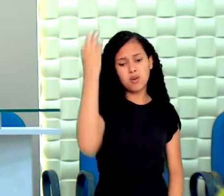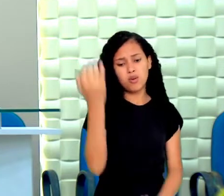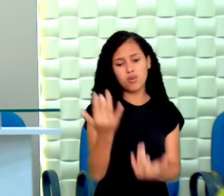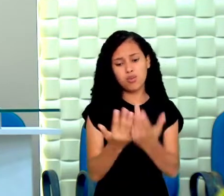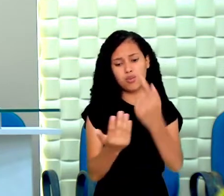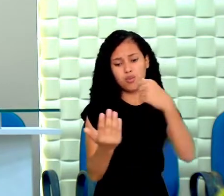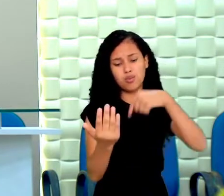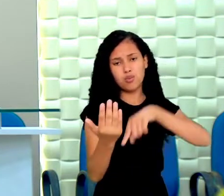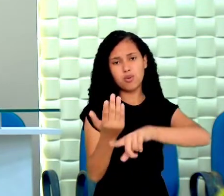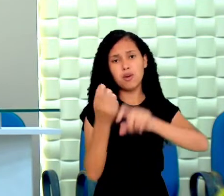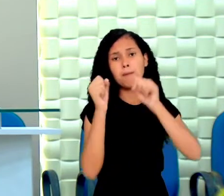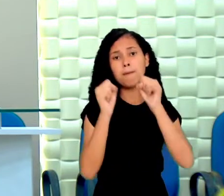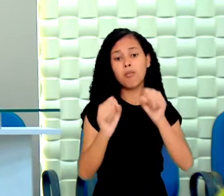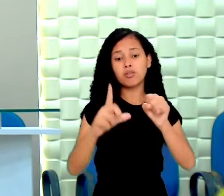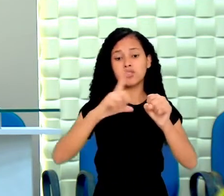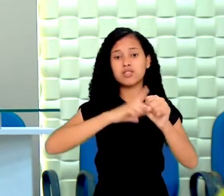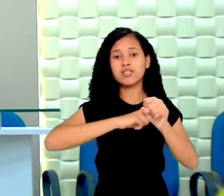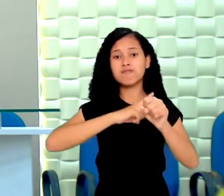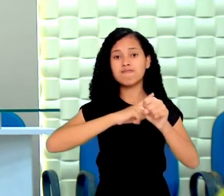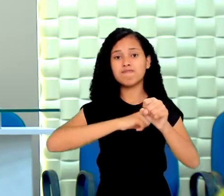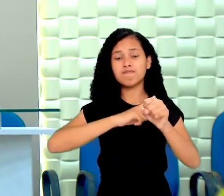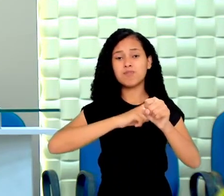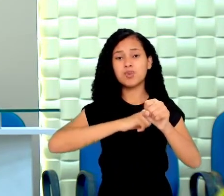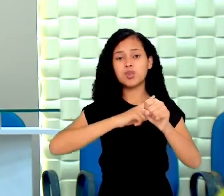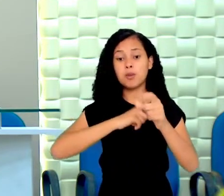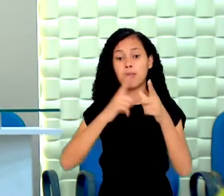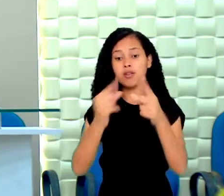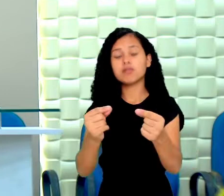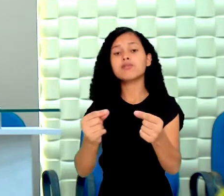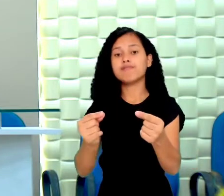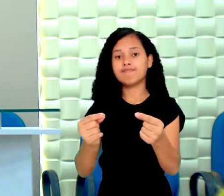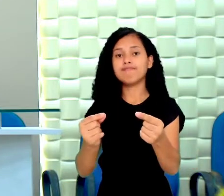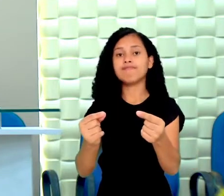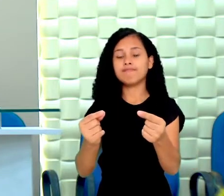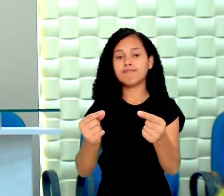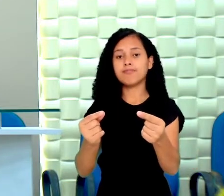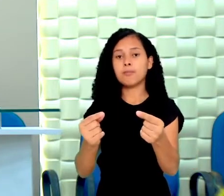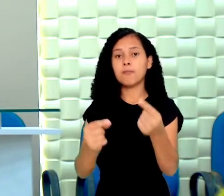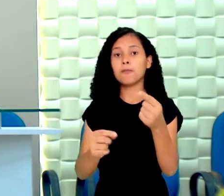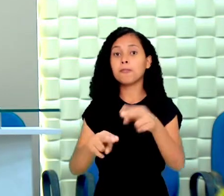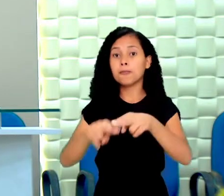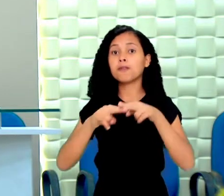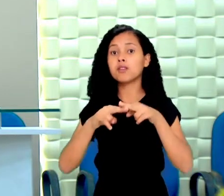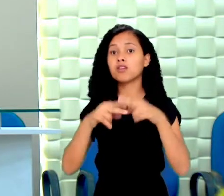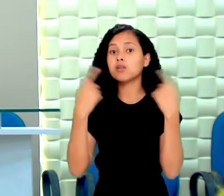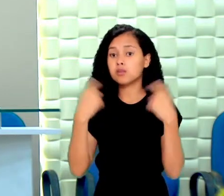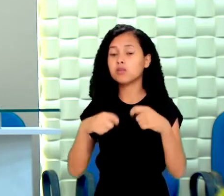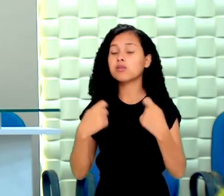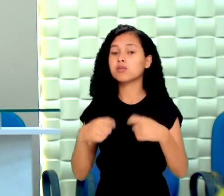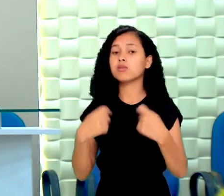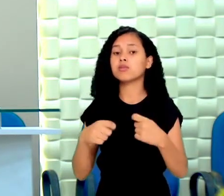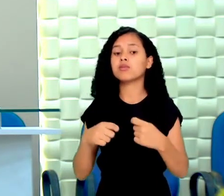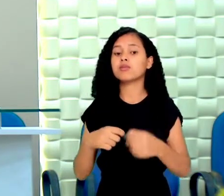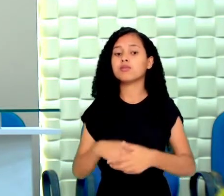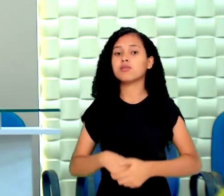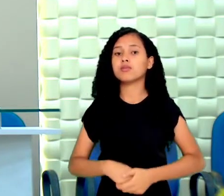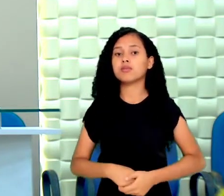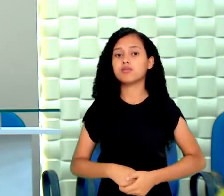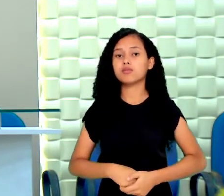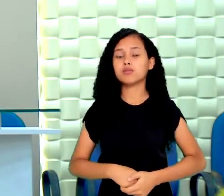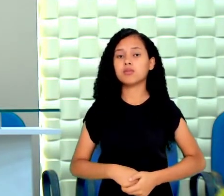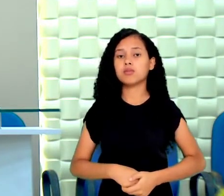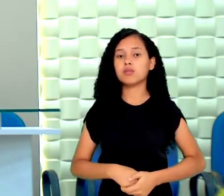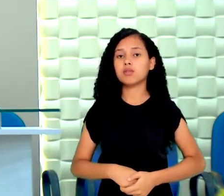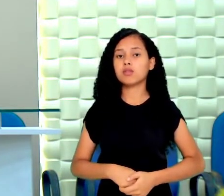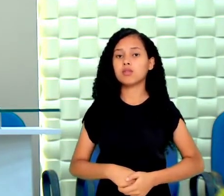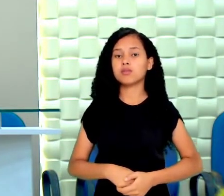condenado, possa ter um escape. Por isso era necessário. Era por